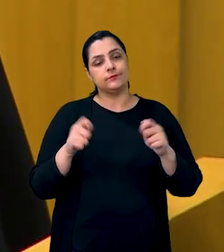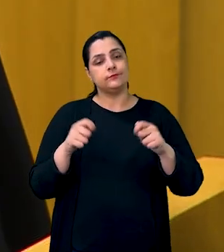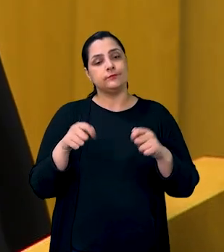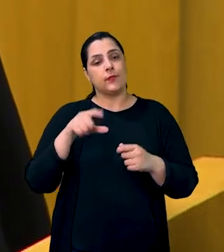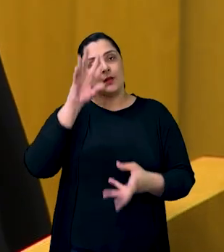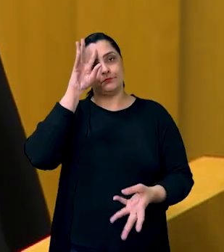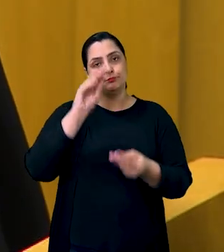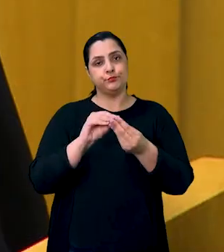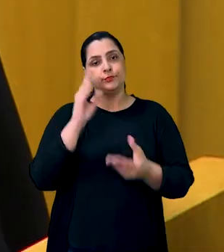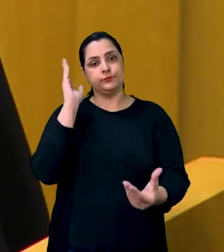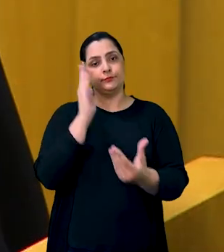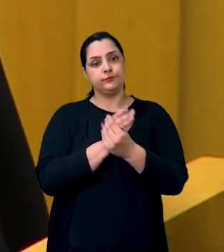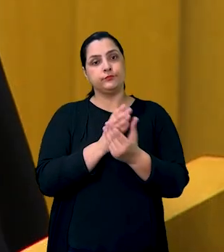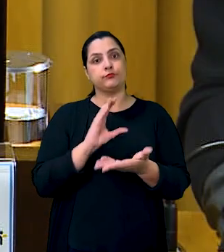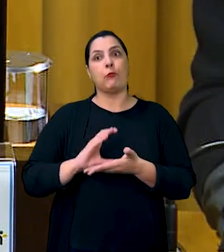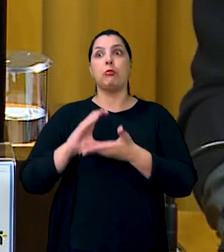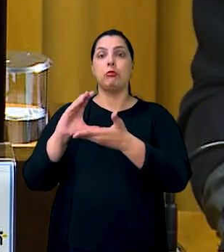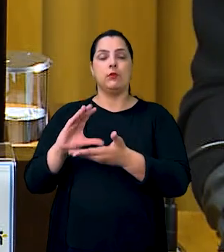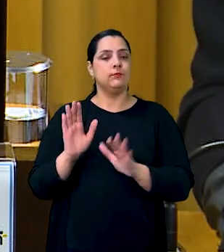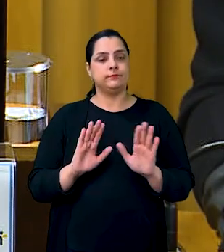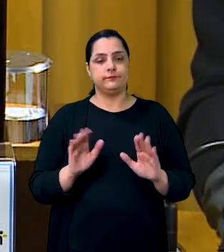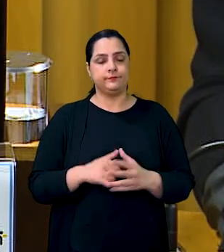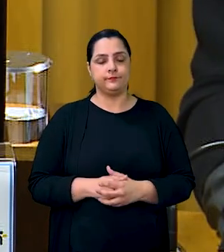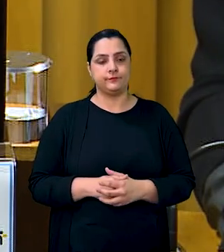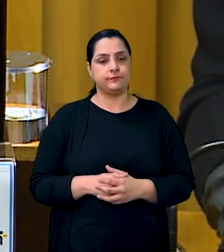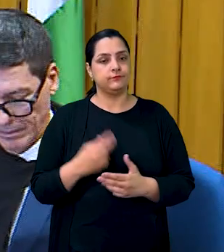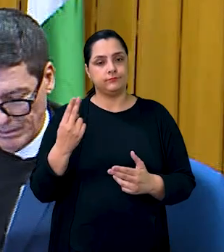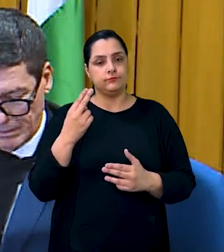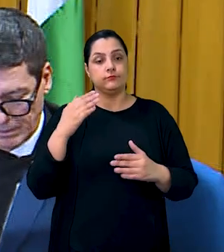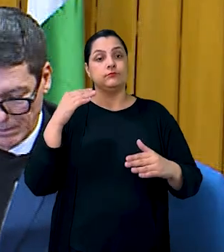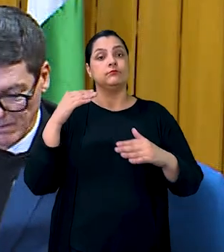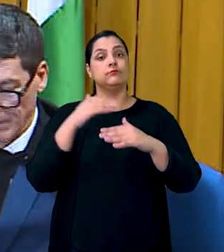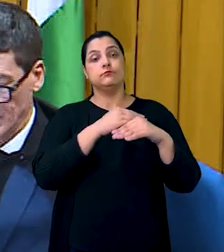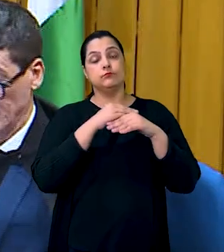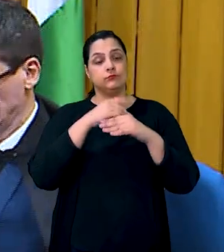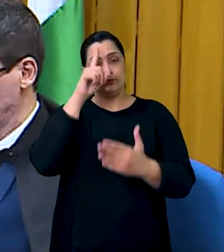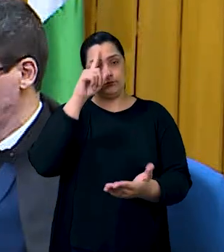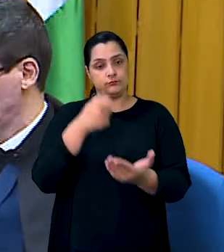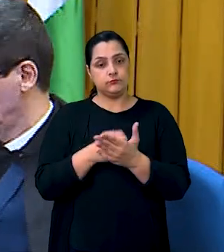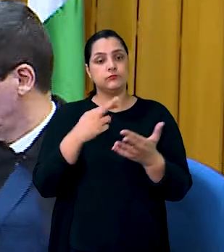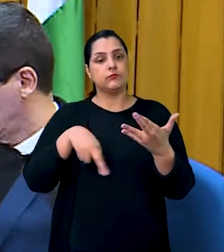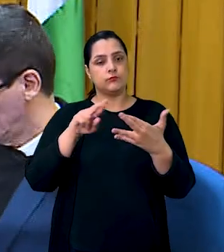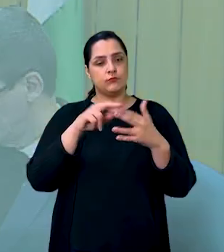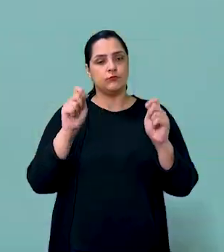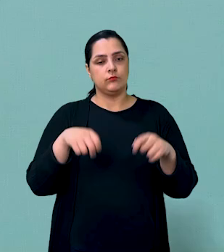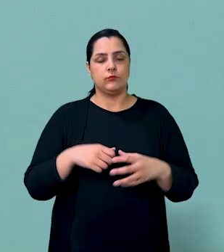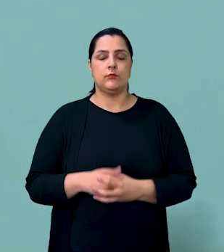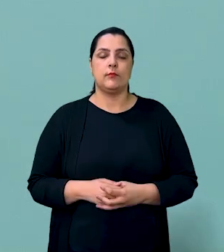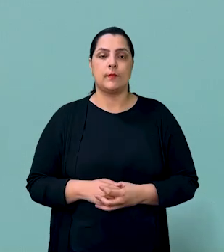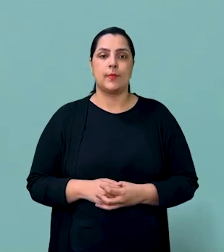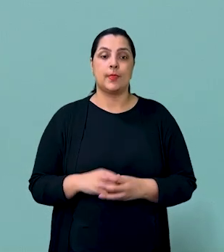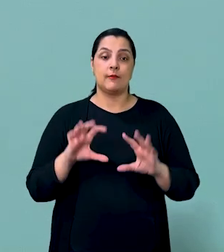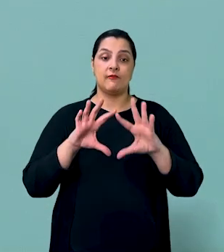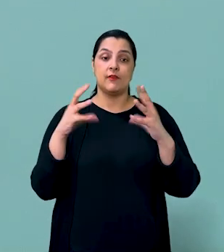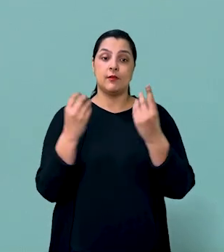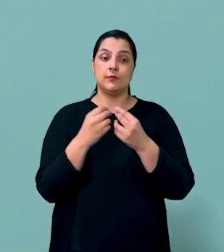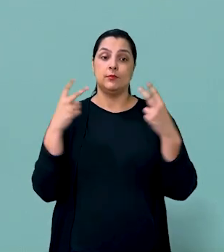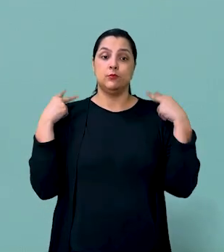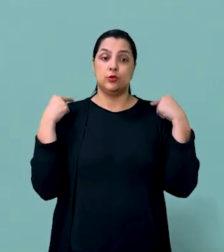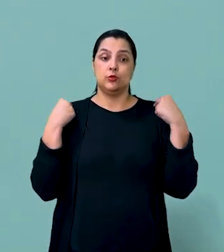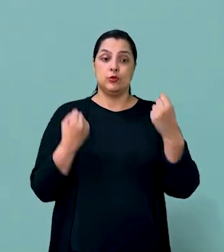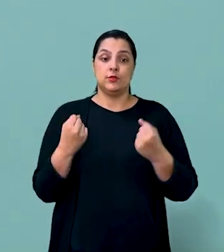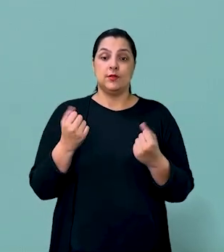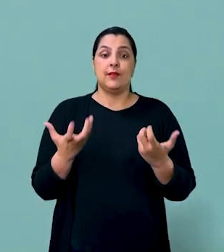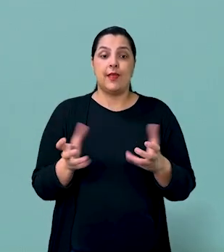para que se chegue a essa conclusão. A decisão foi unânime e ainda cabe recurso. A família de um motorista que